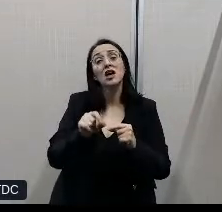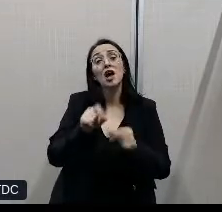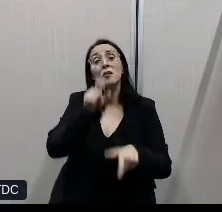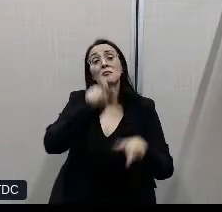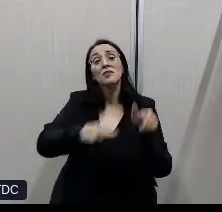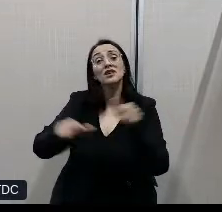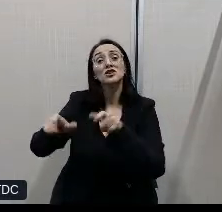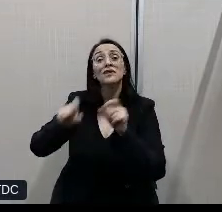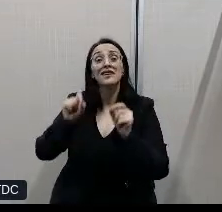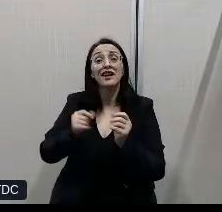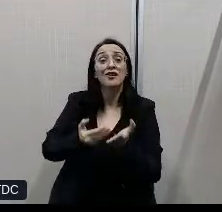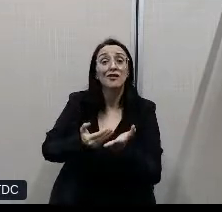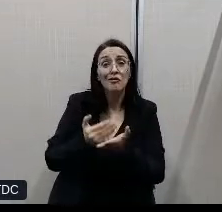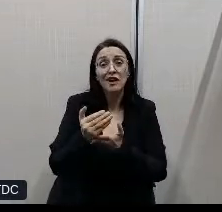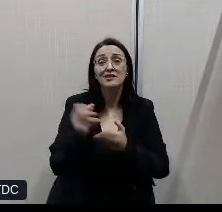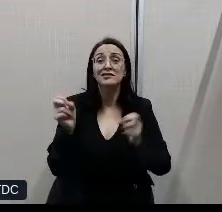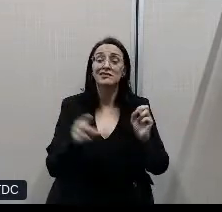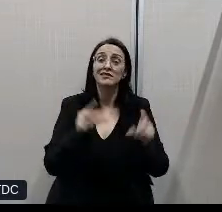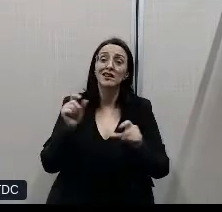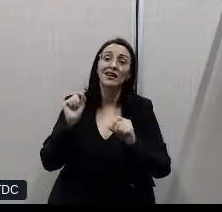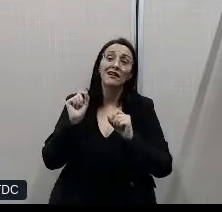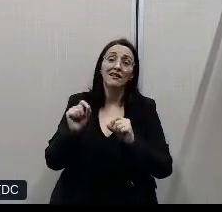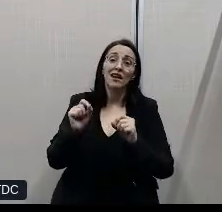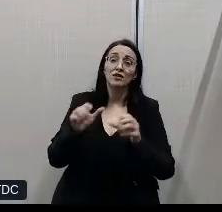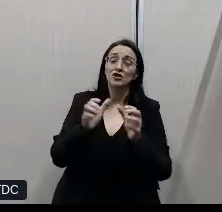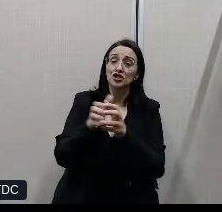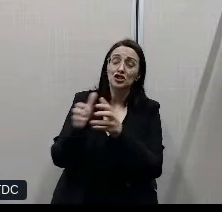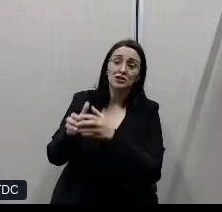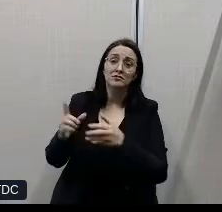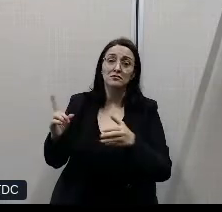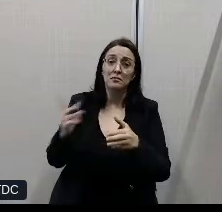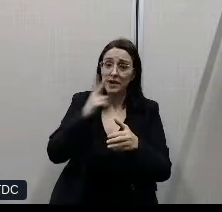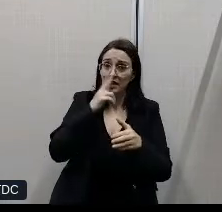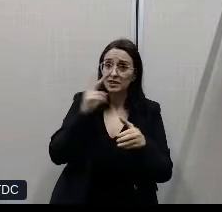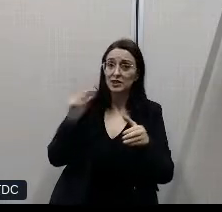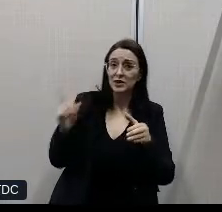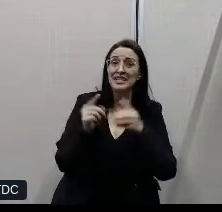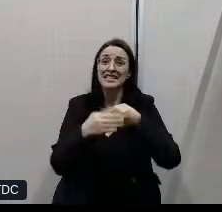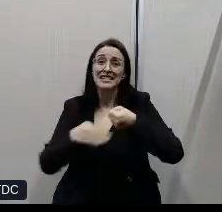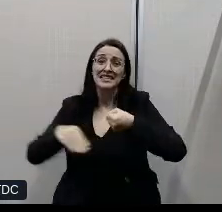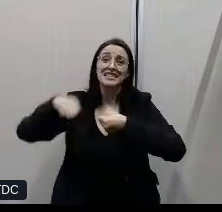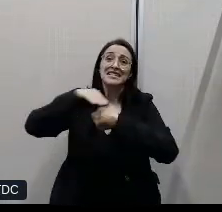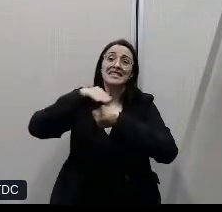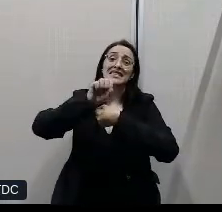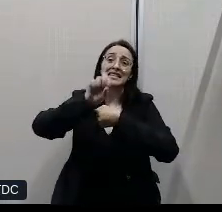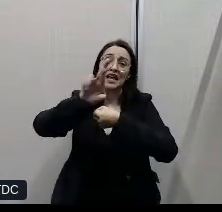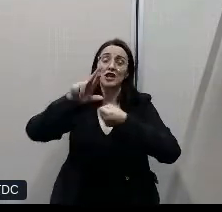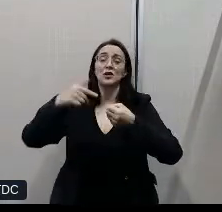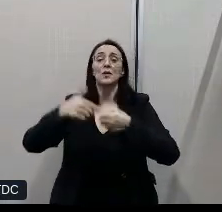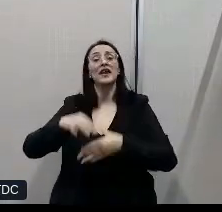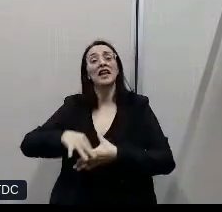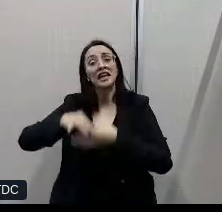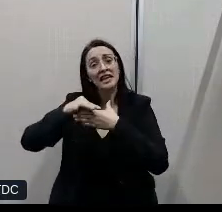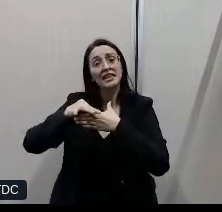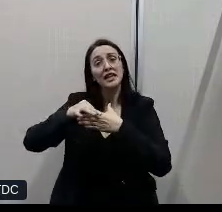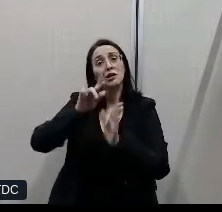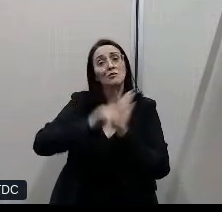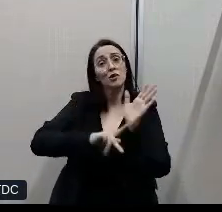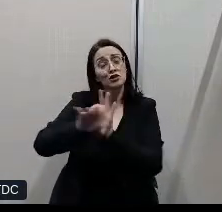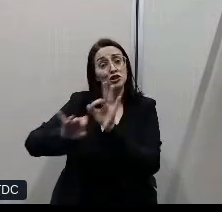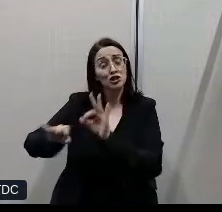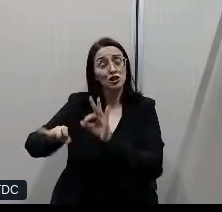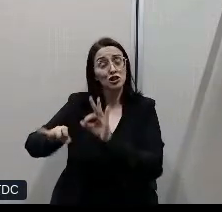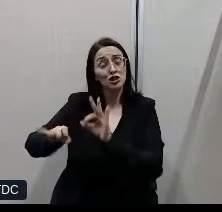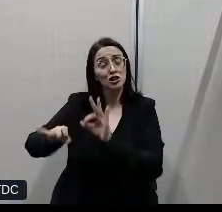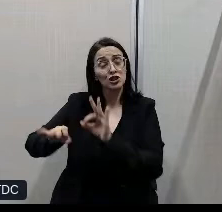que está começando a ter voz nos times, são as pessoas que estão começando a ser os sêniors, os líderes, os gerentes de projetos, são as pessoas que têm